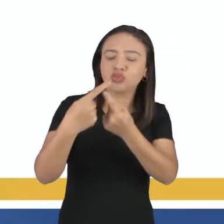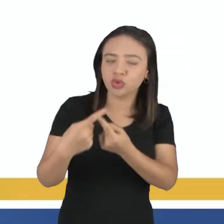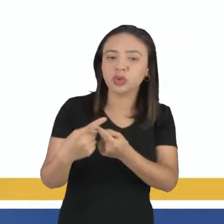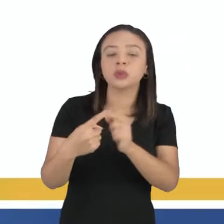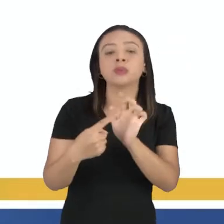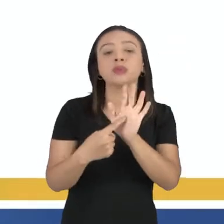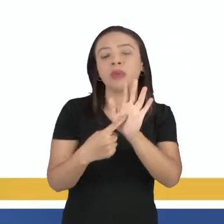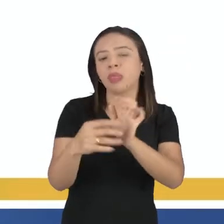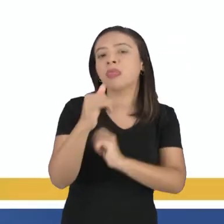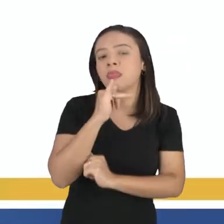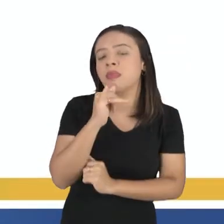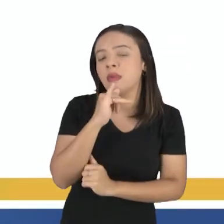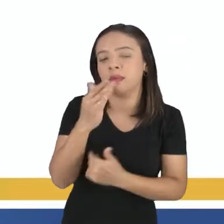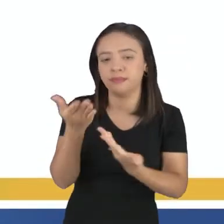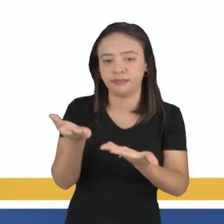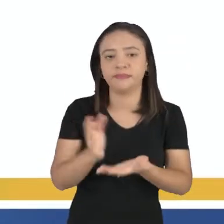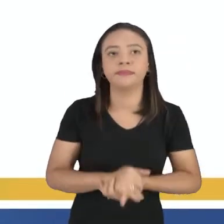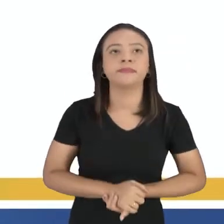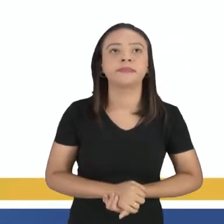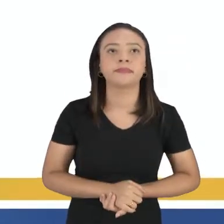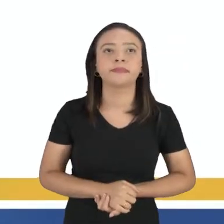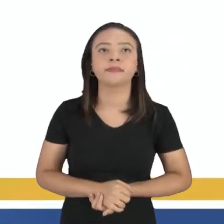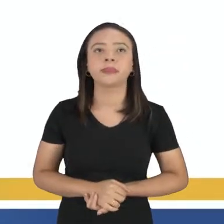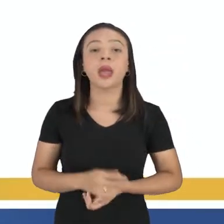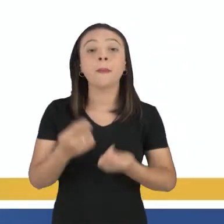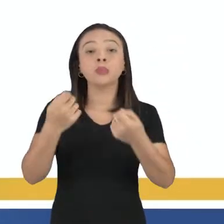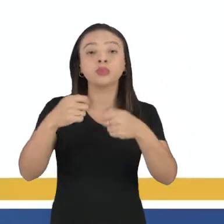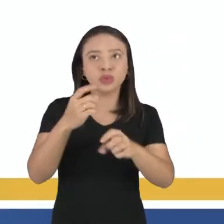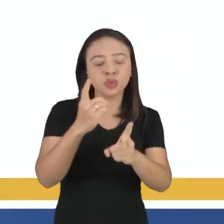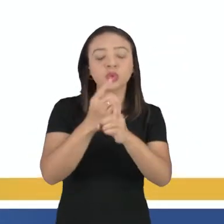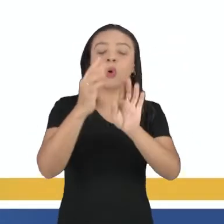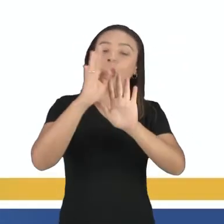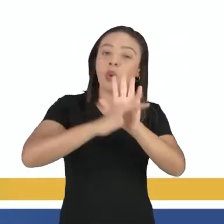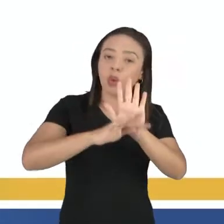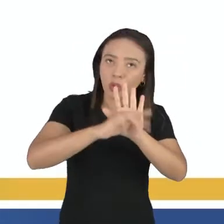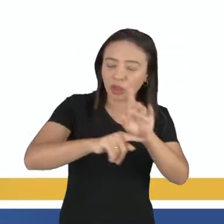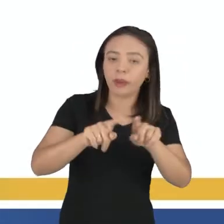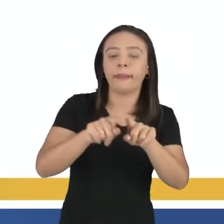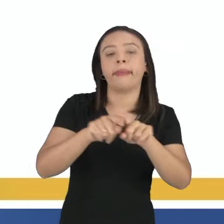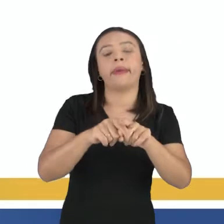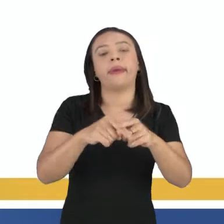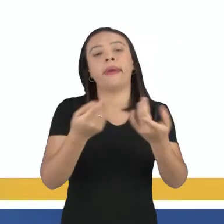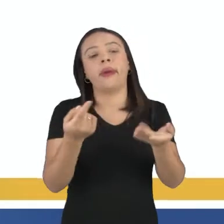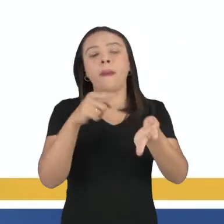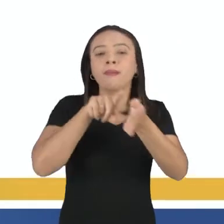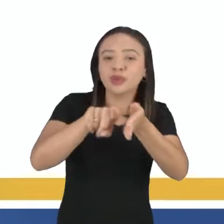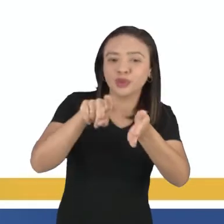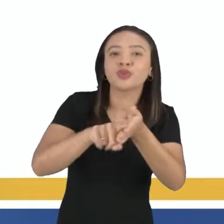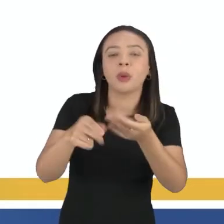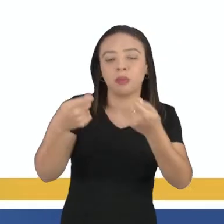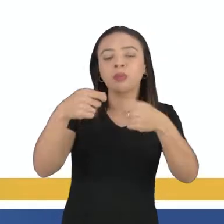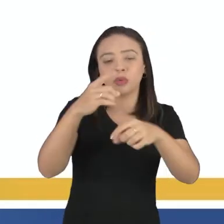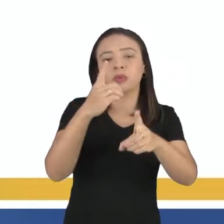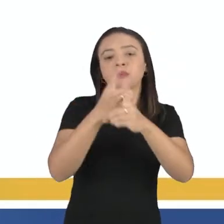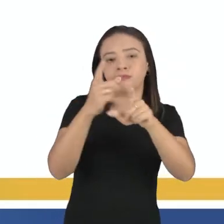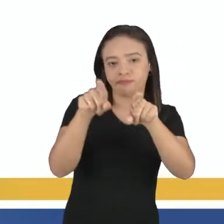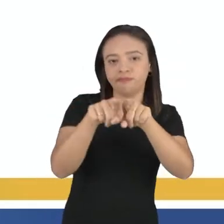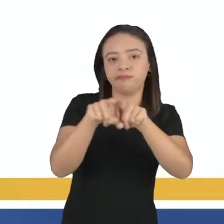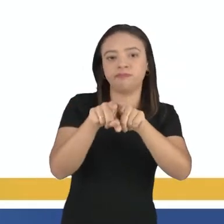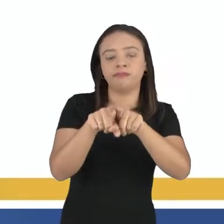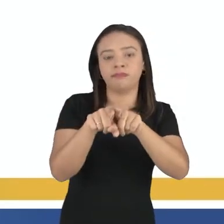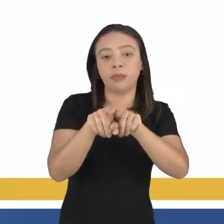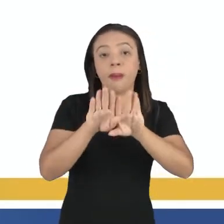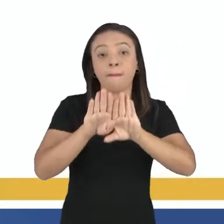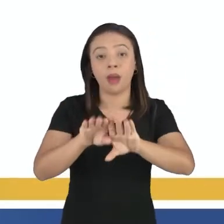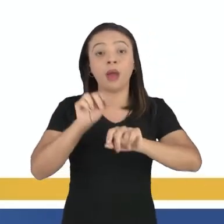desses exemplos que nós podemos verificar nos nossos textos, em algumas questões, tá certo? Só